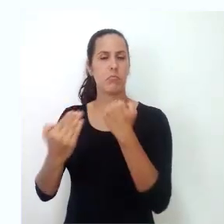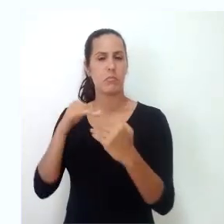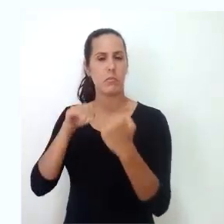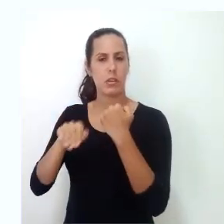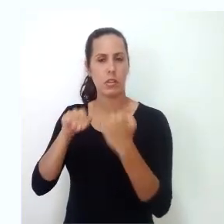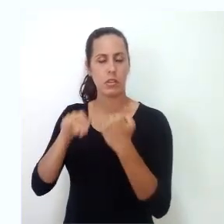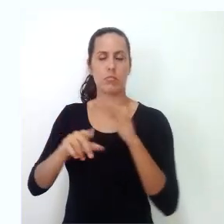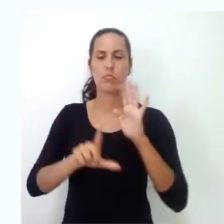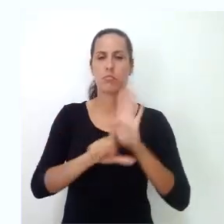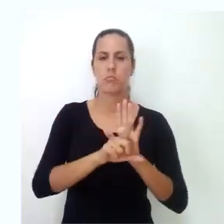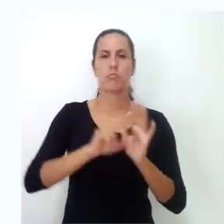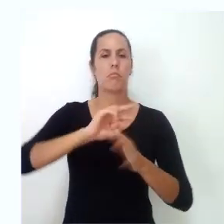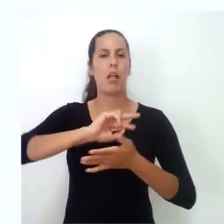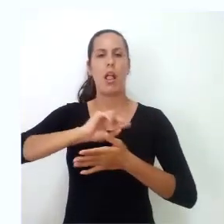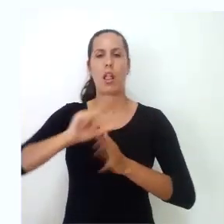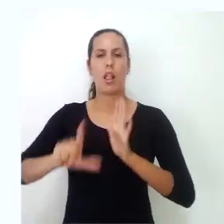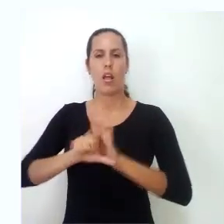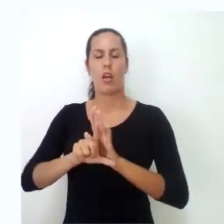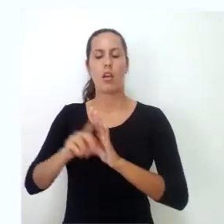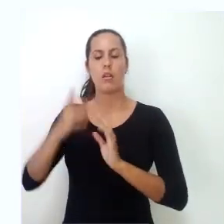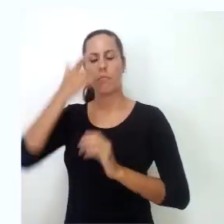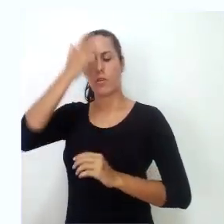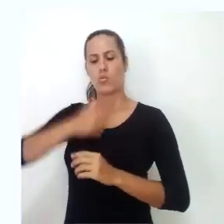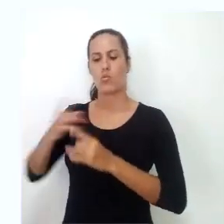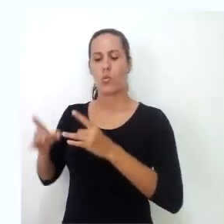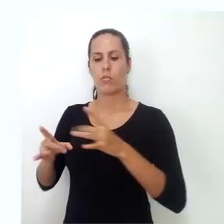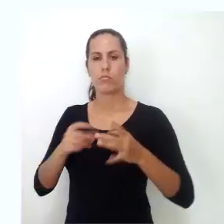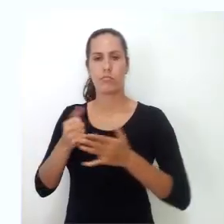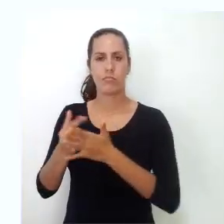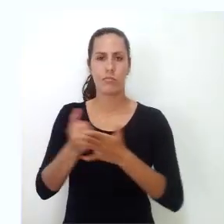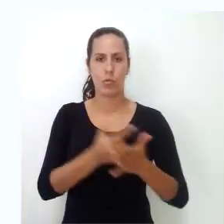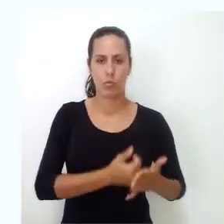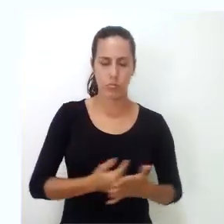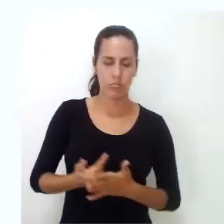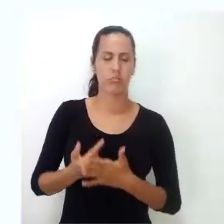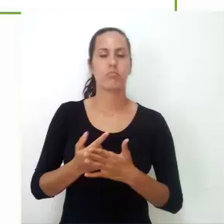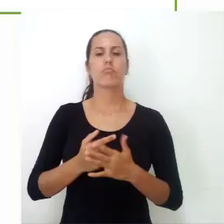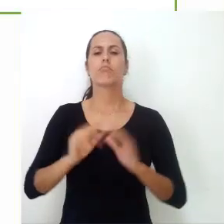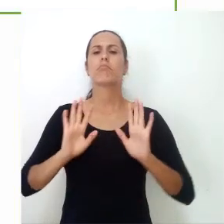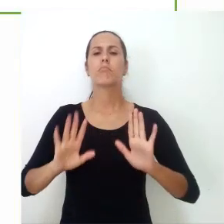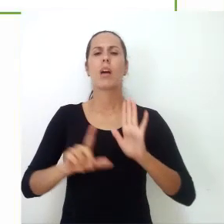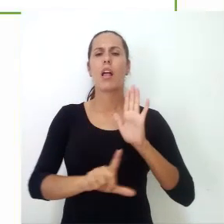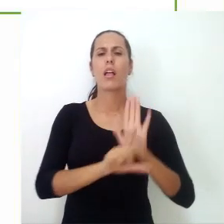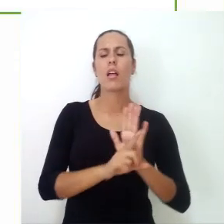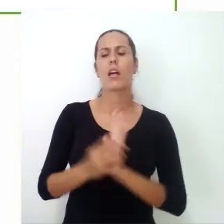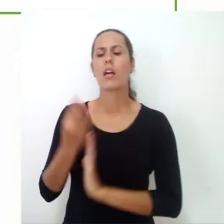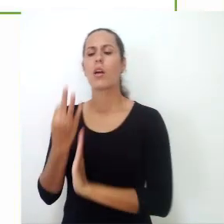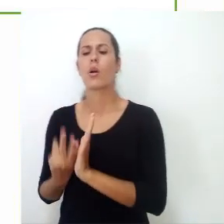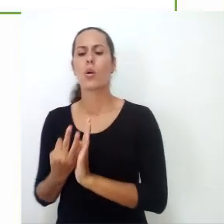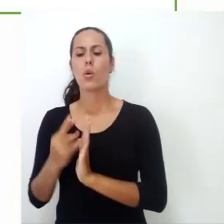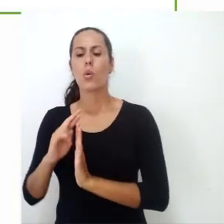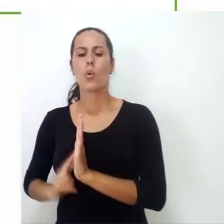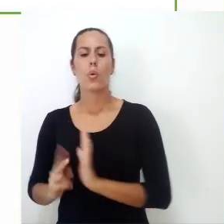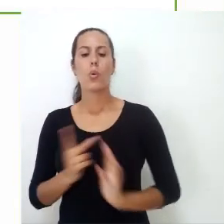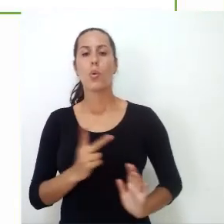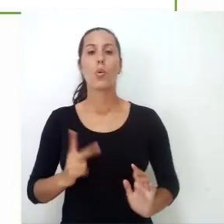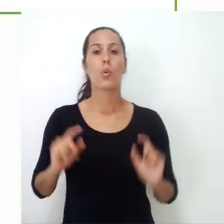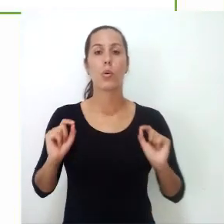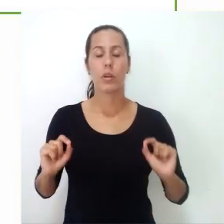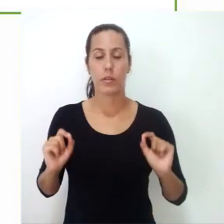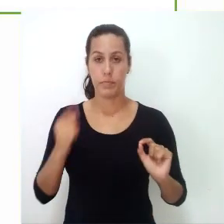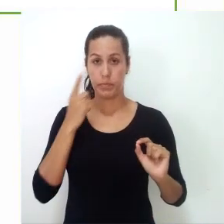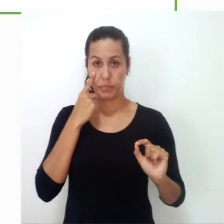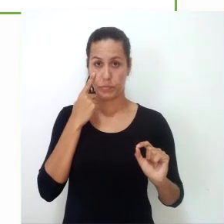legalidade, lei, normativo, regra. Então nós temos aqui texto normativo. Na tela nós temos